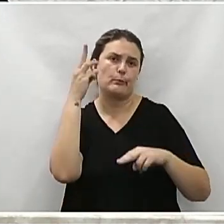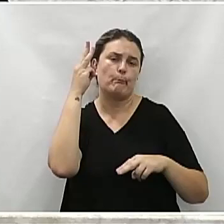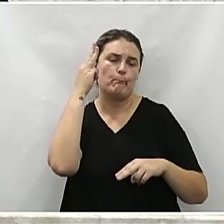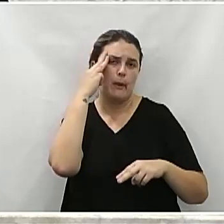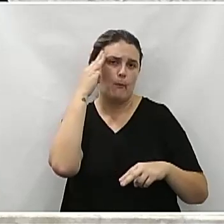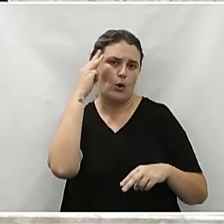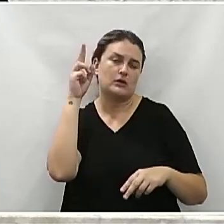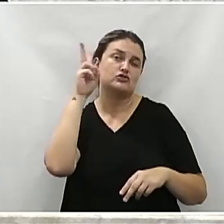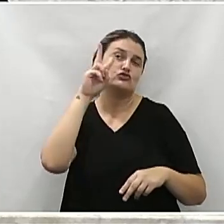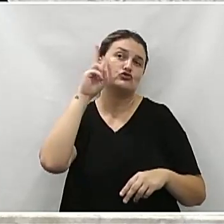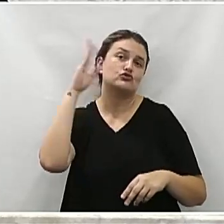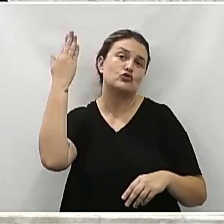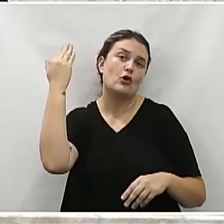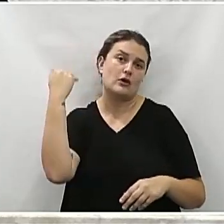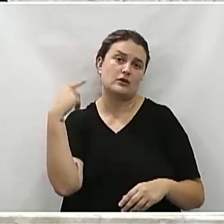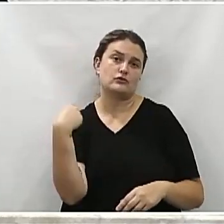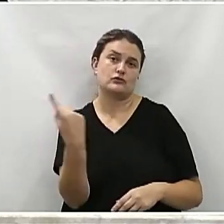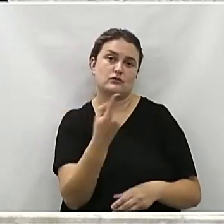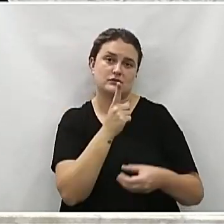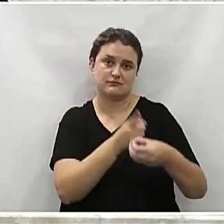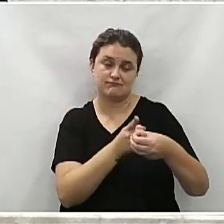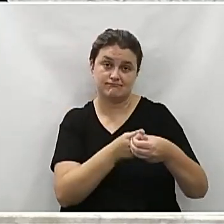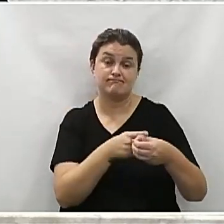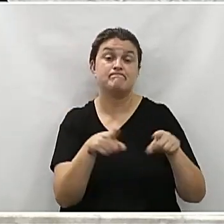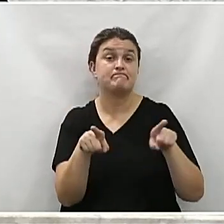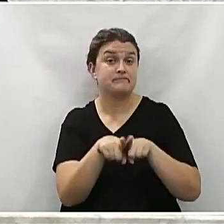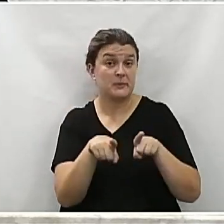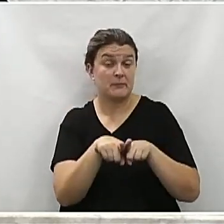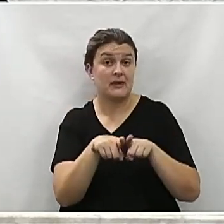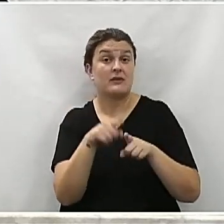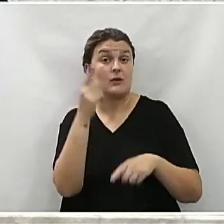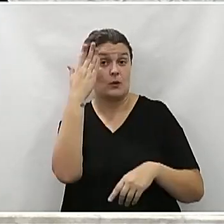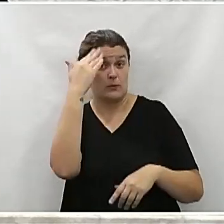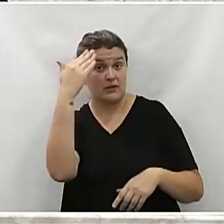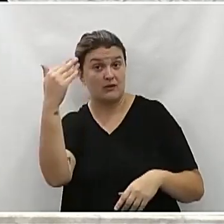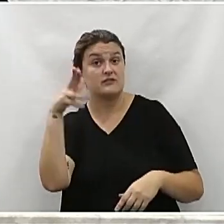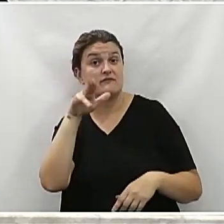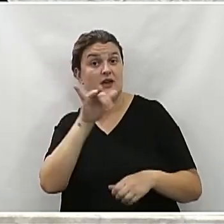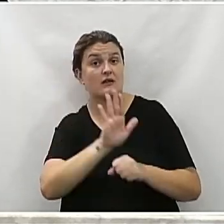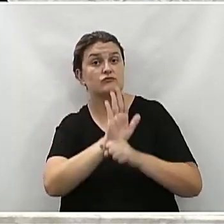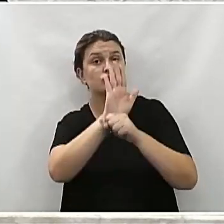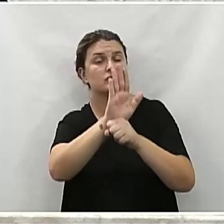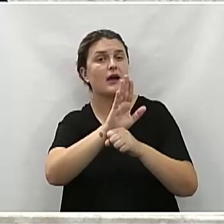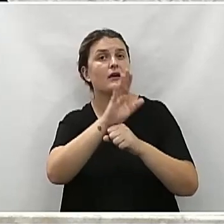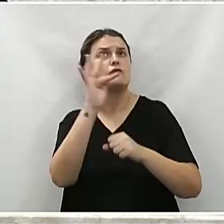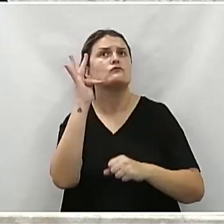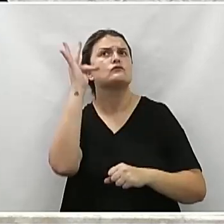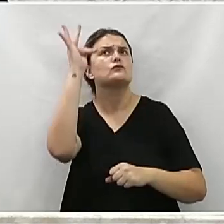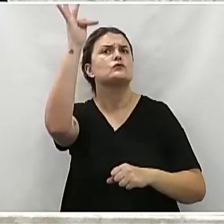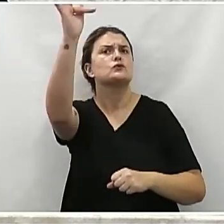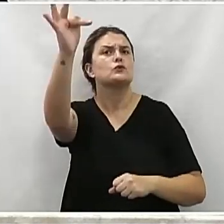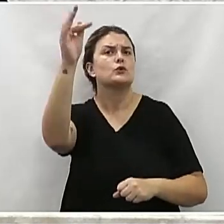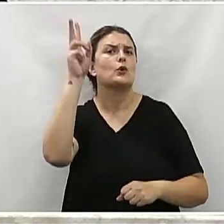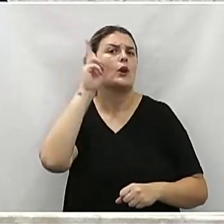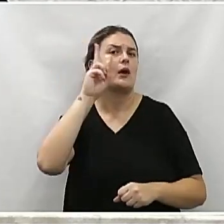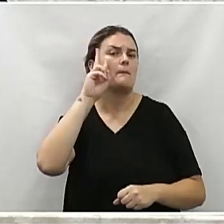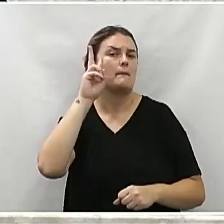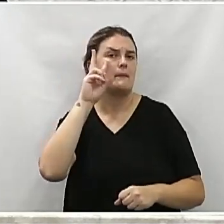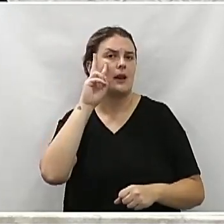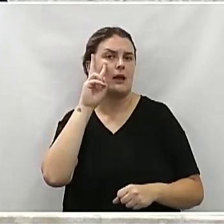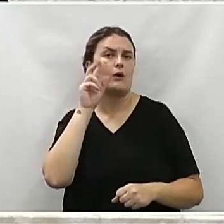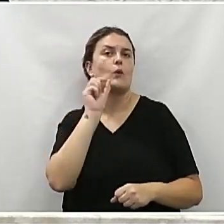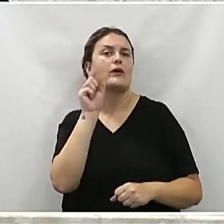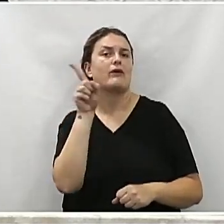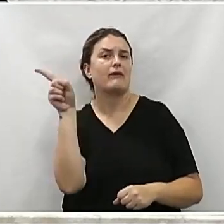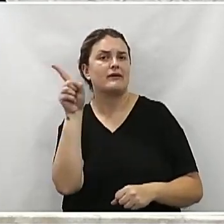importância para a história de União da Vitória. Além disso, essa homenagem ajudará a lembrar futuras gerações sobre a vida e a